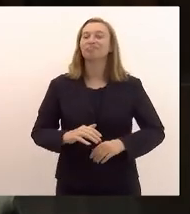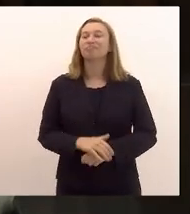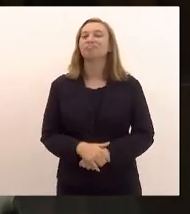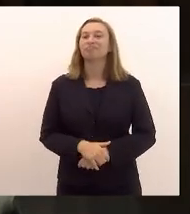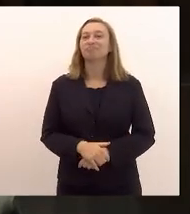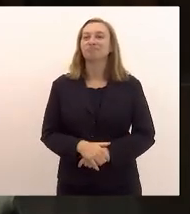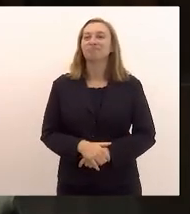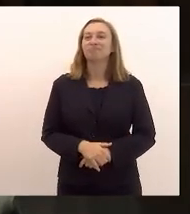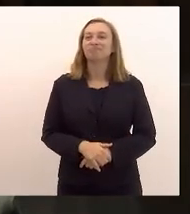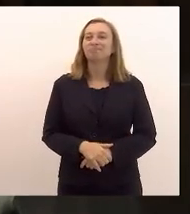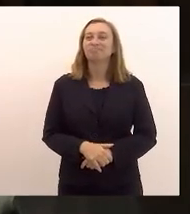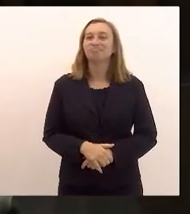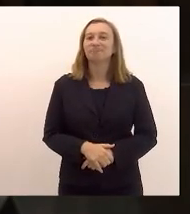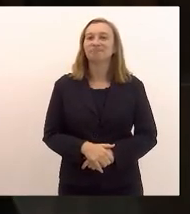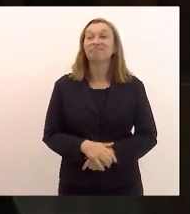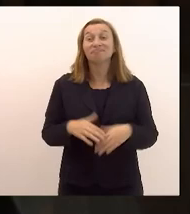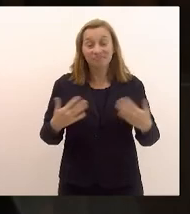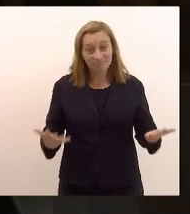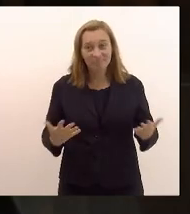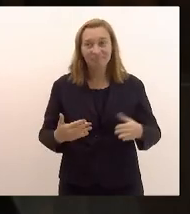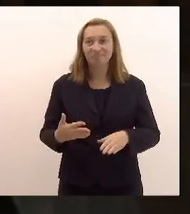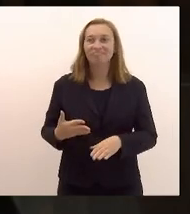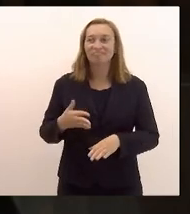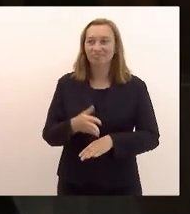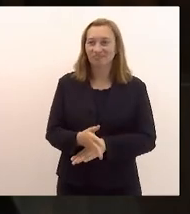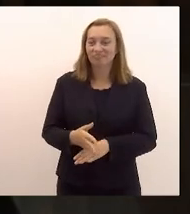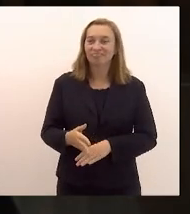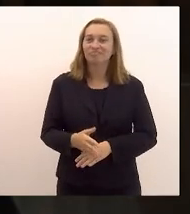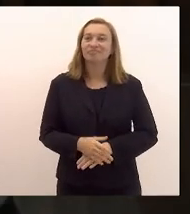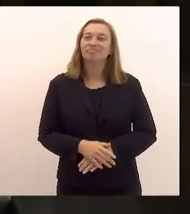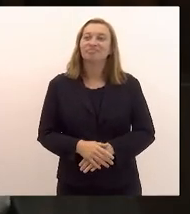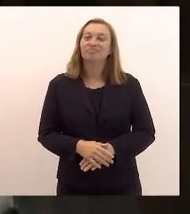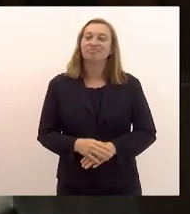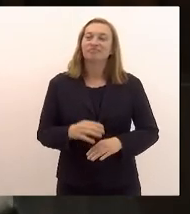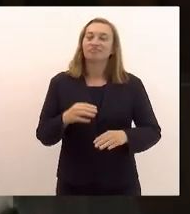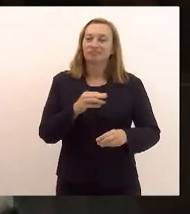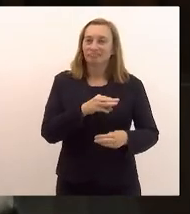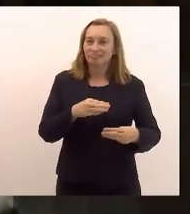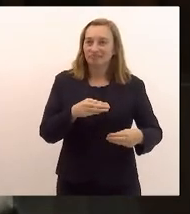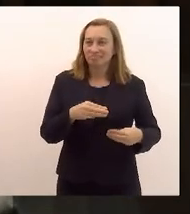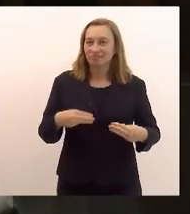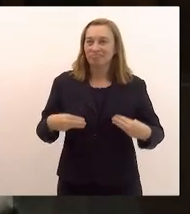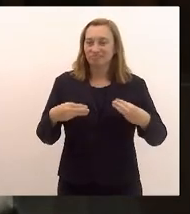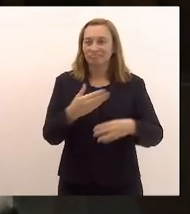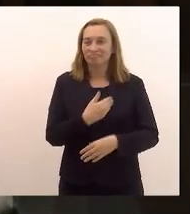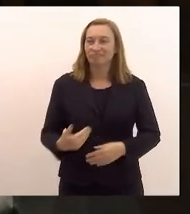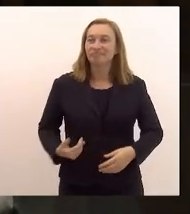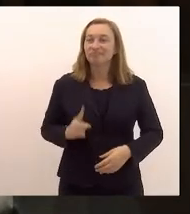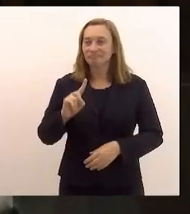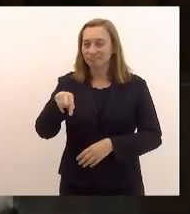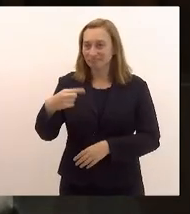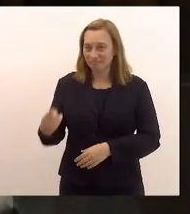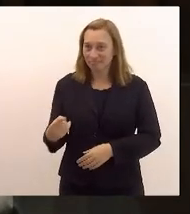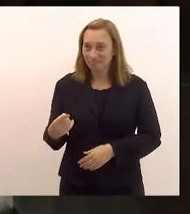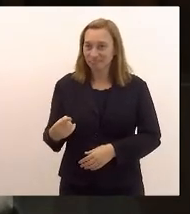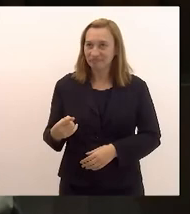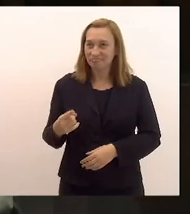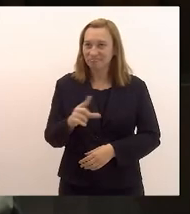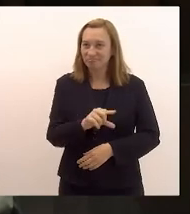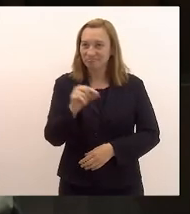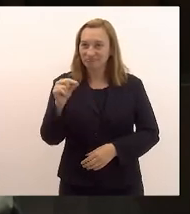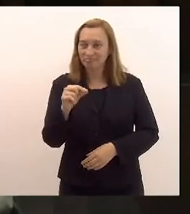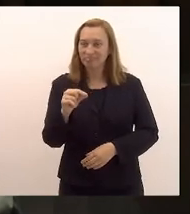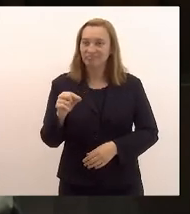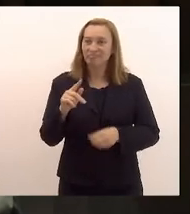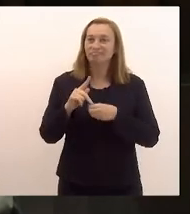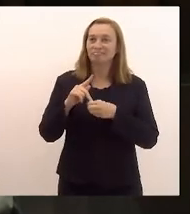Ministério Público é tão engraçada no ministério com deixa seu público e depois ele se tornava era promovida